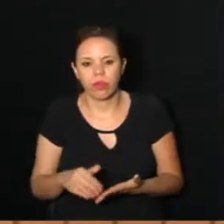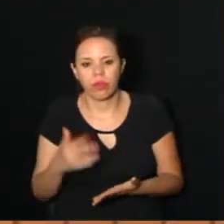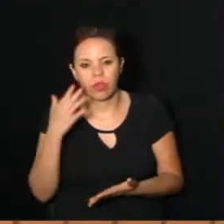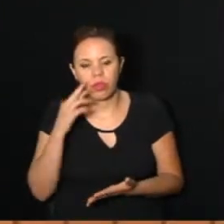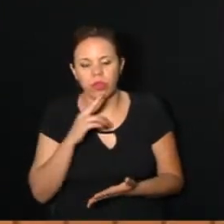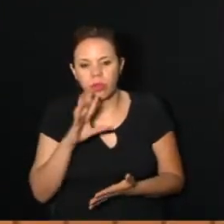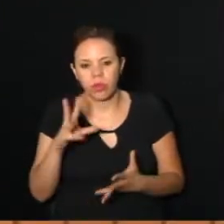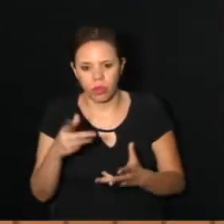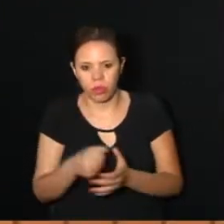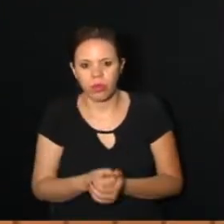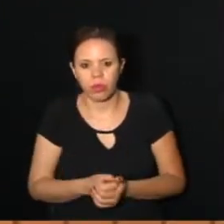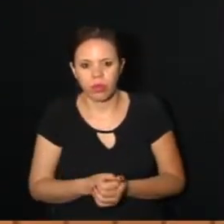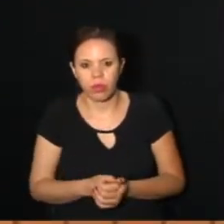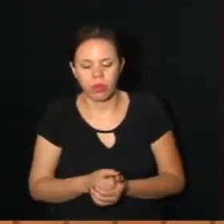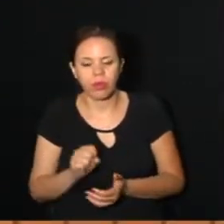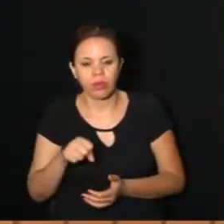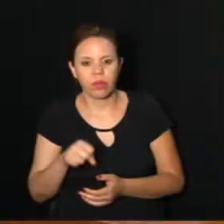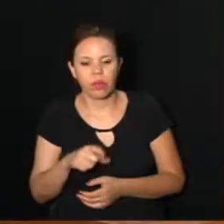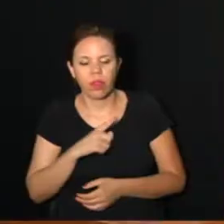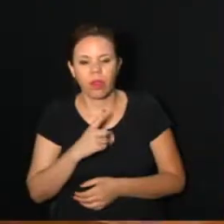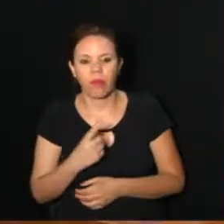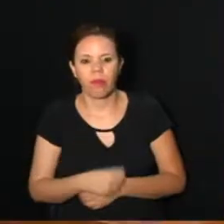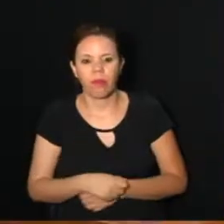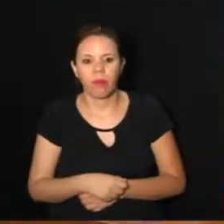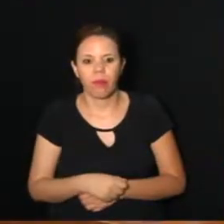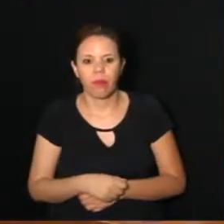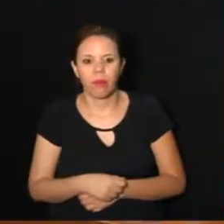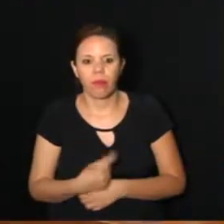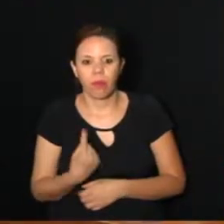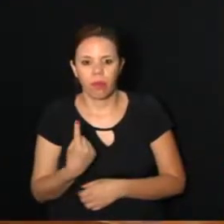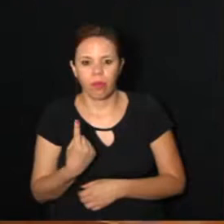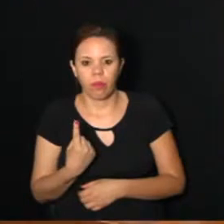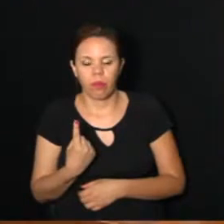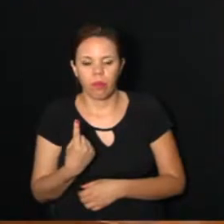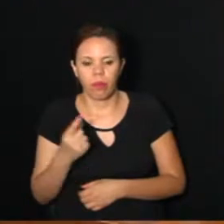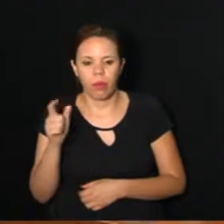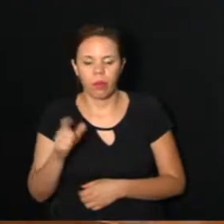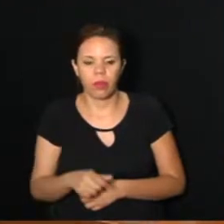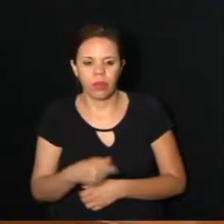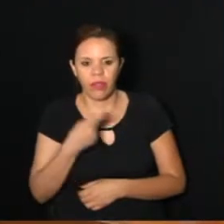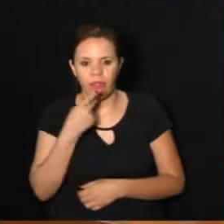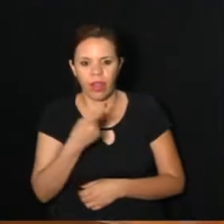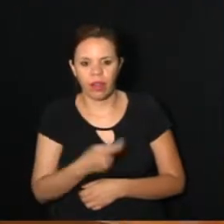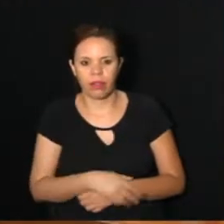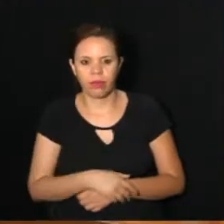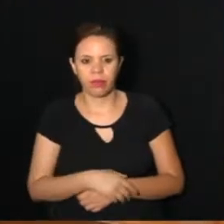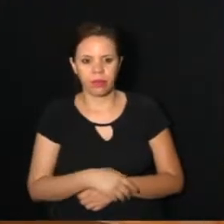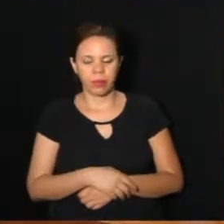respondi a todos. Eu acho que sim, tem mais, acho que um cidadão que...